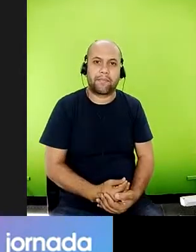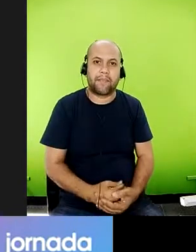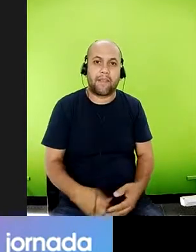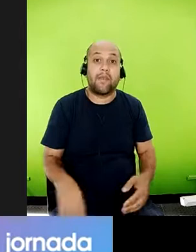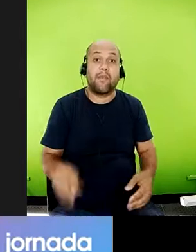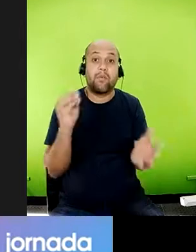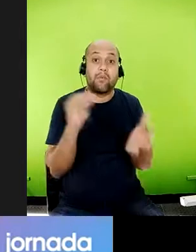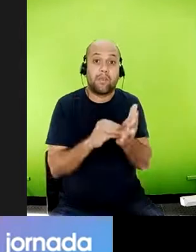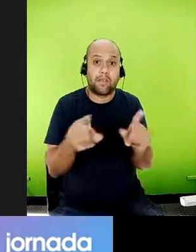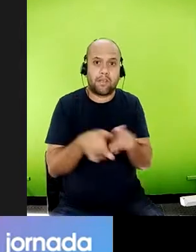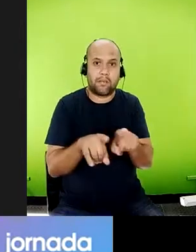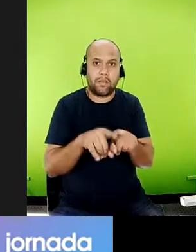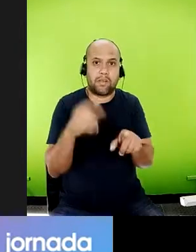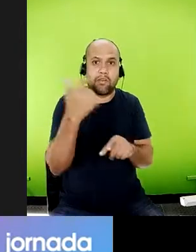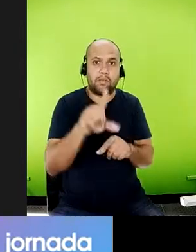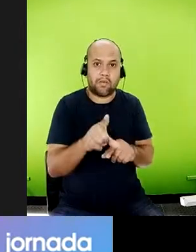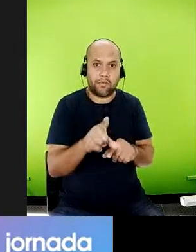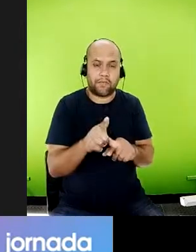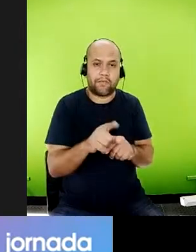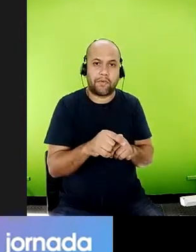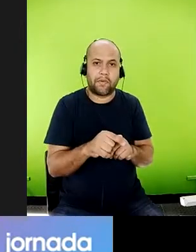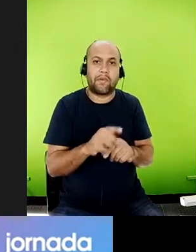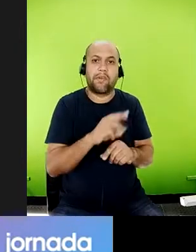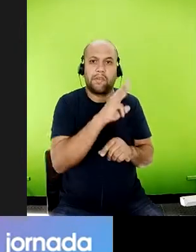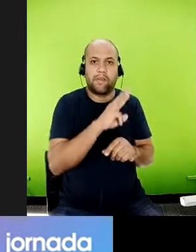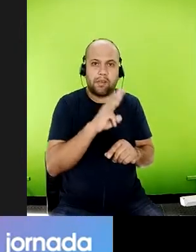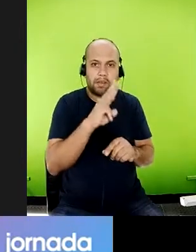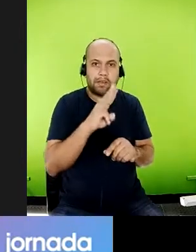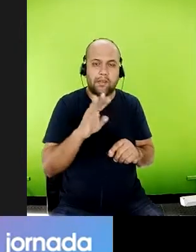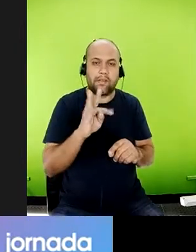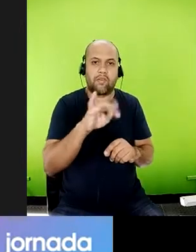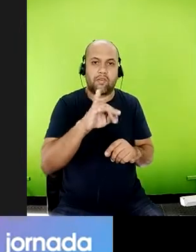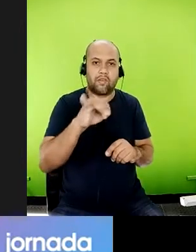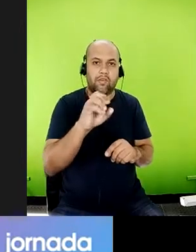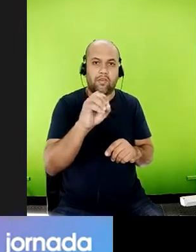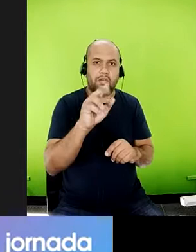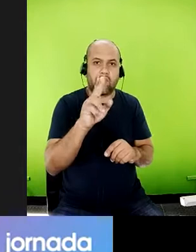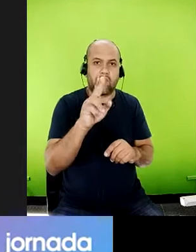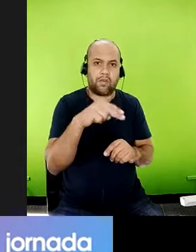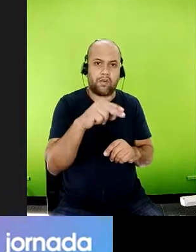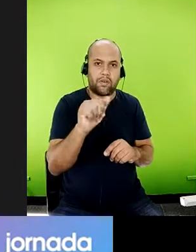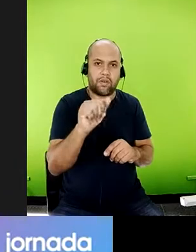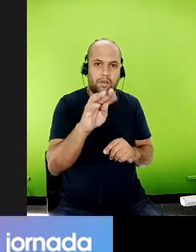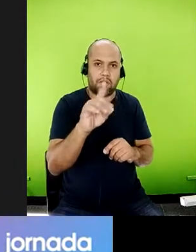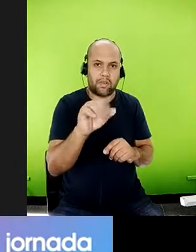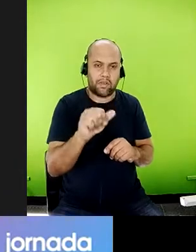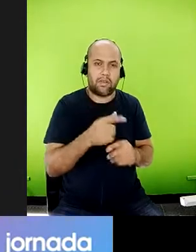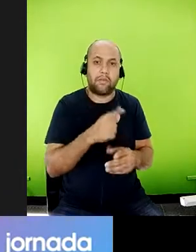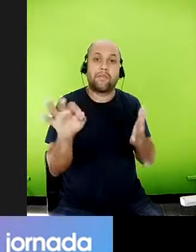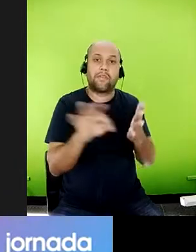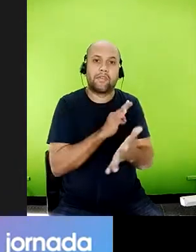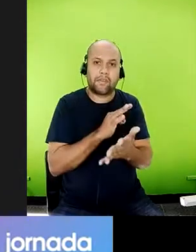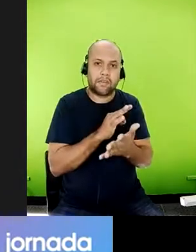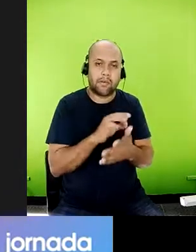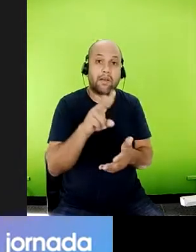colocar para vocês novamente o nosso site do jornada é pra cá prezão e como eu